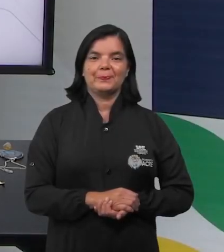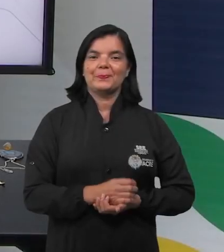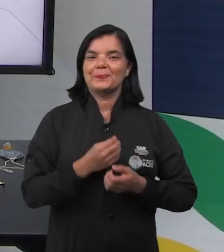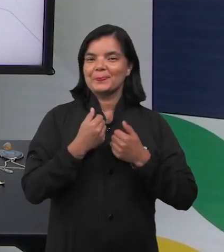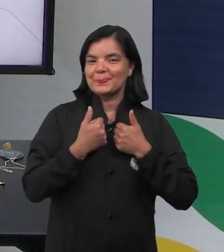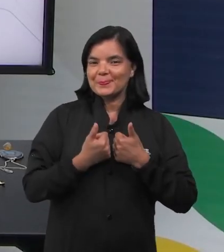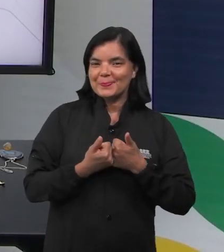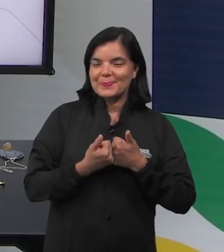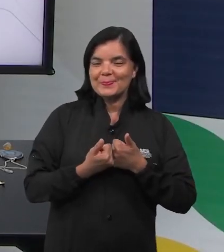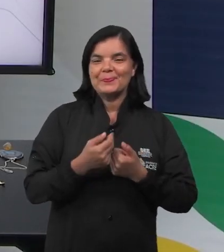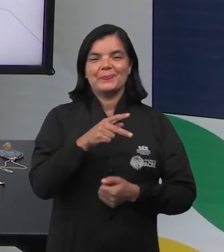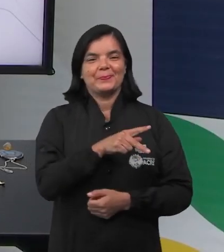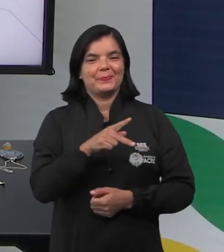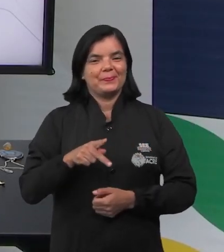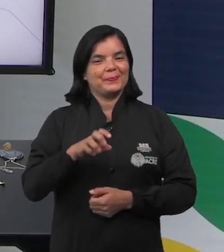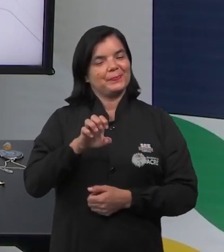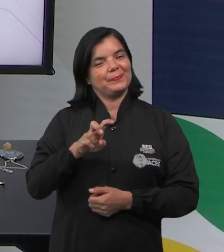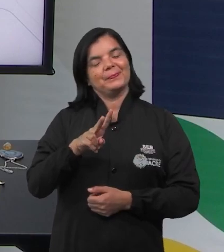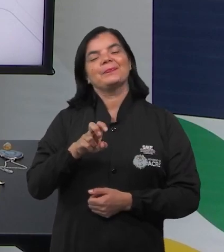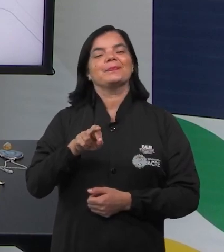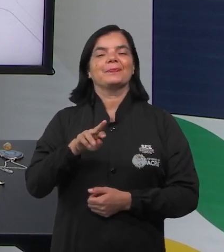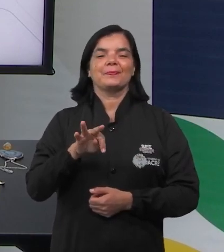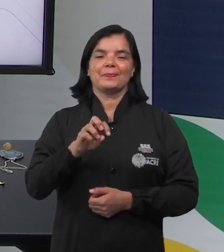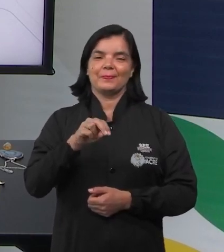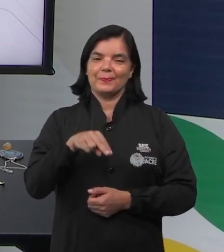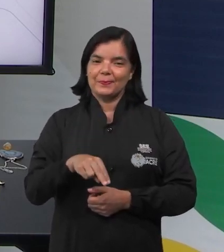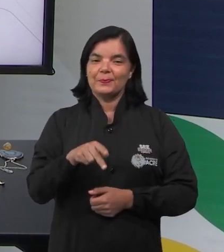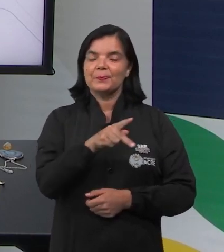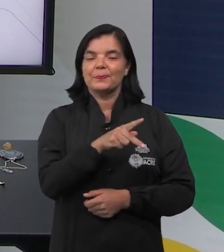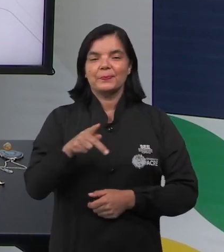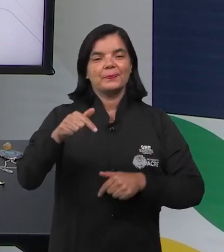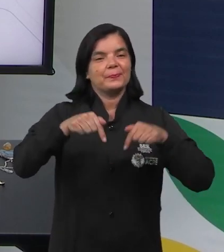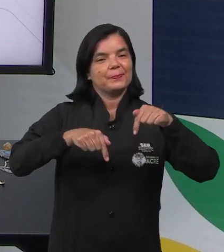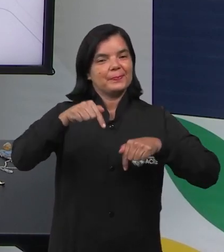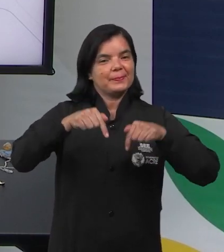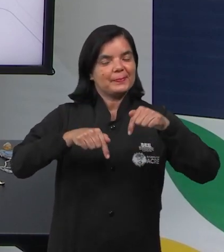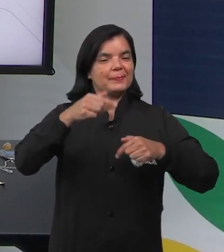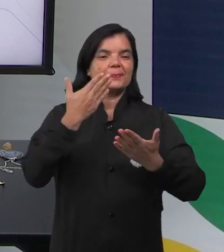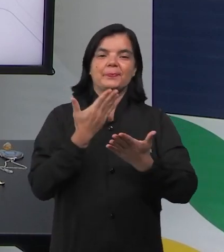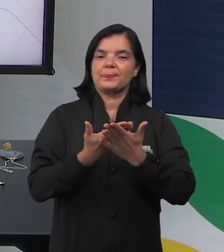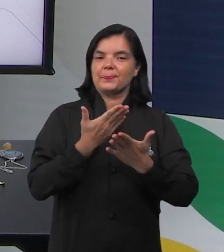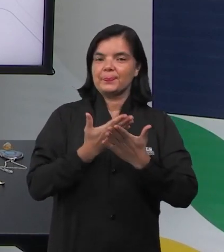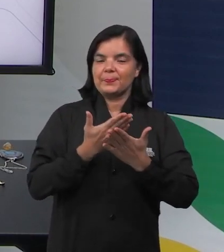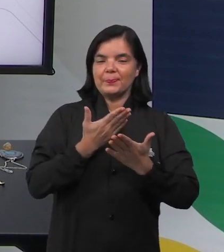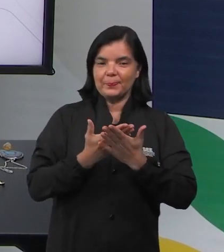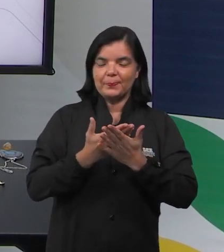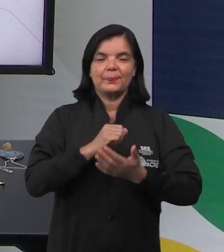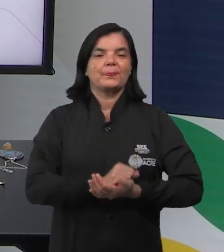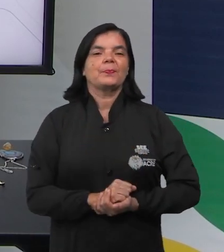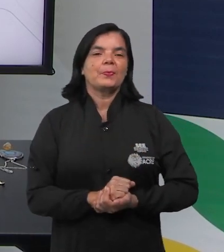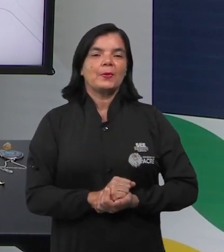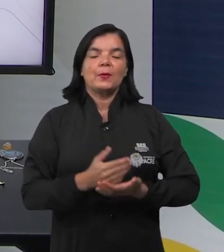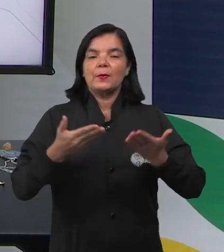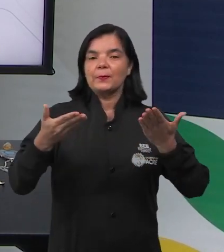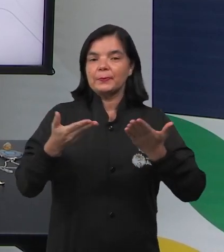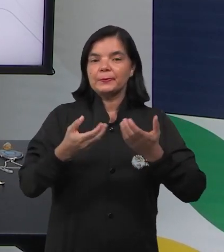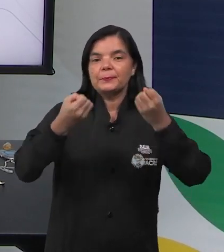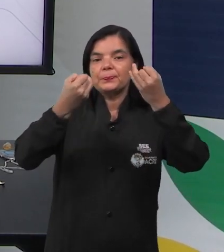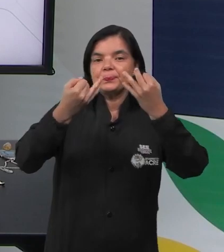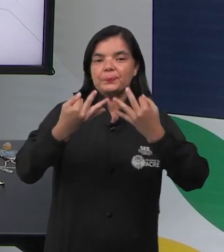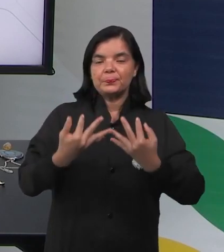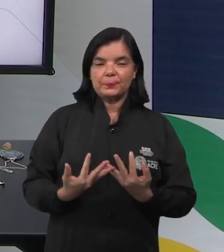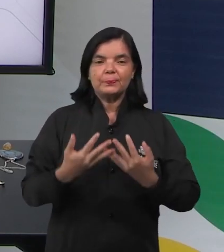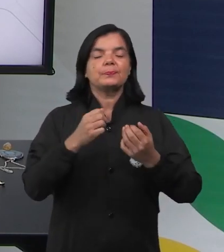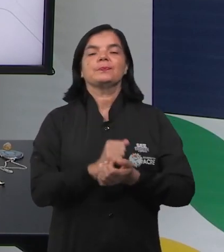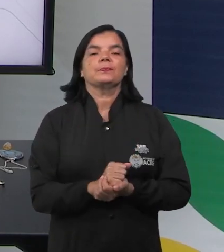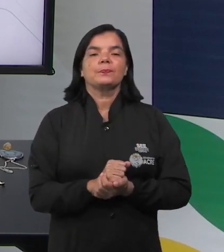E aí pessoal, tudo bem? Sou o professor Everton, professor de Química, e hoje nós vamos ter mais uma aula da nossa unidade de rota. Hoje nós vamos falar um pouquinho